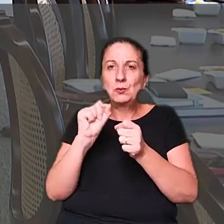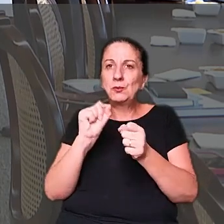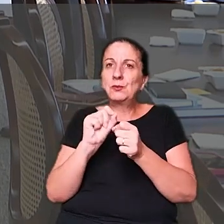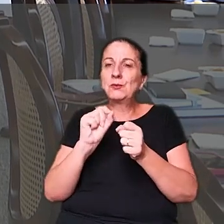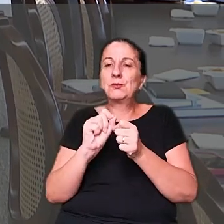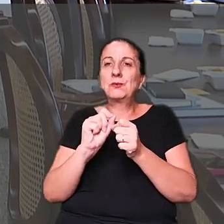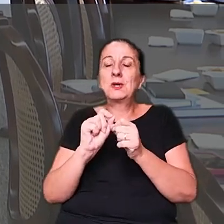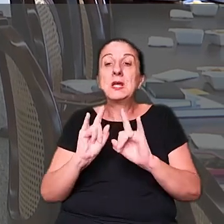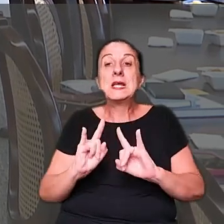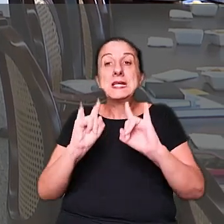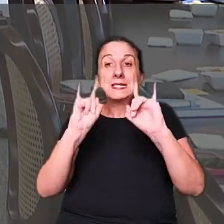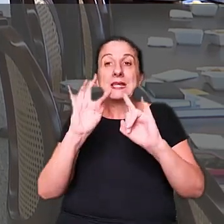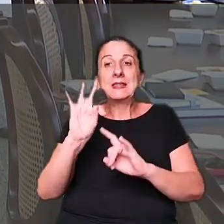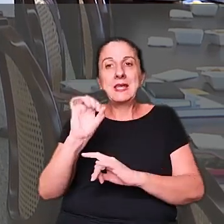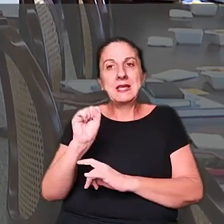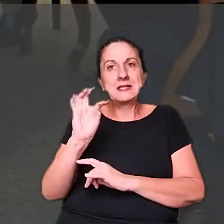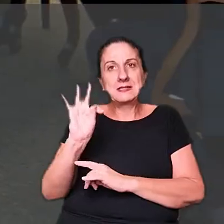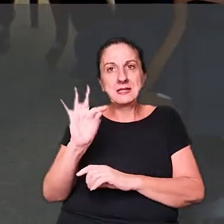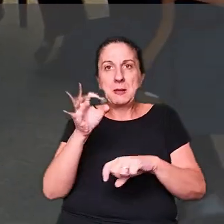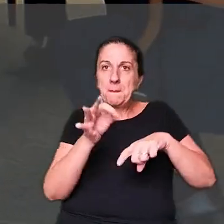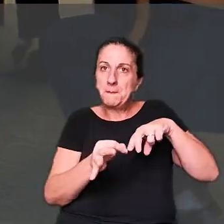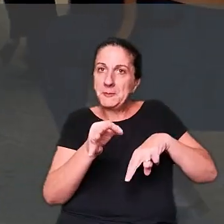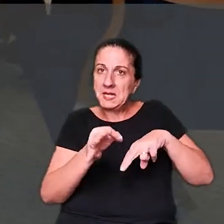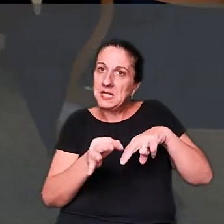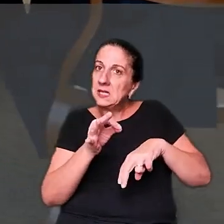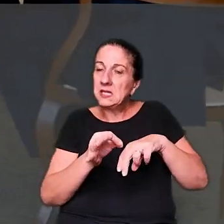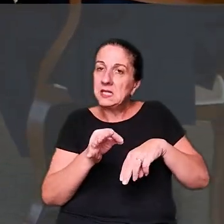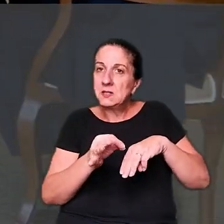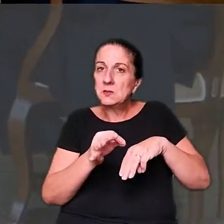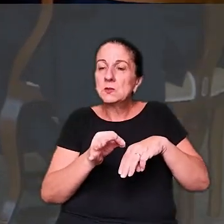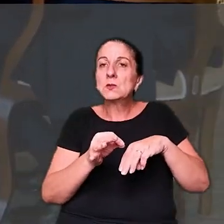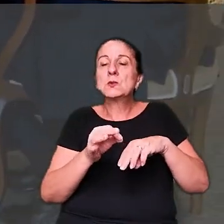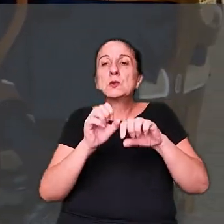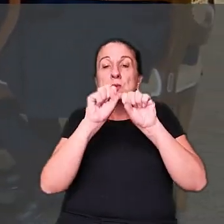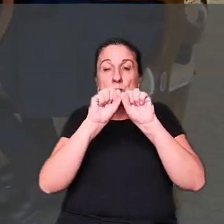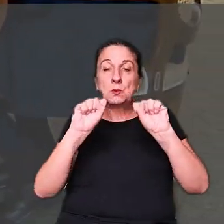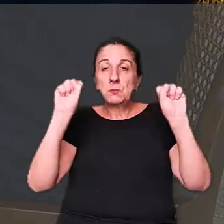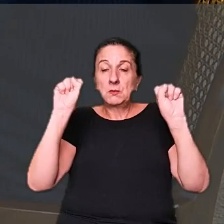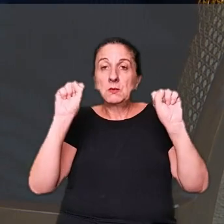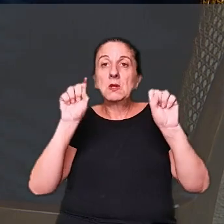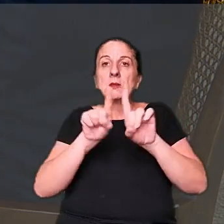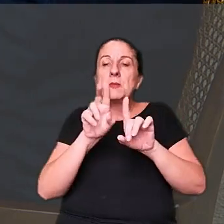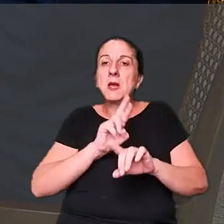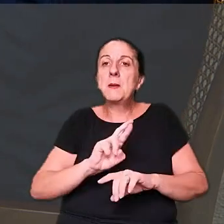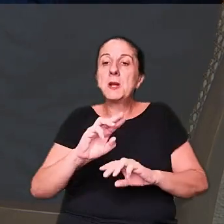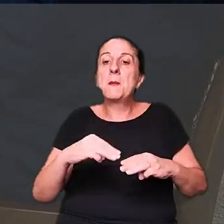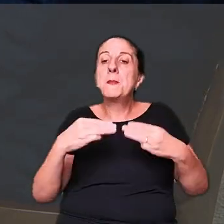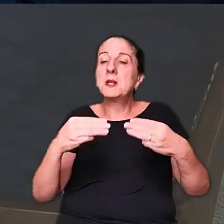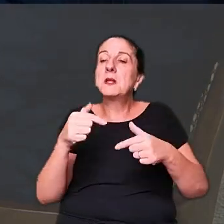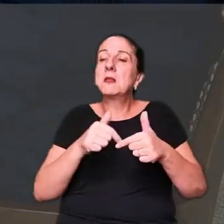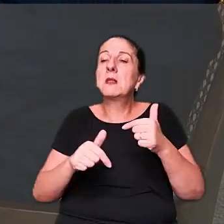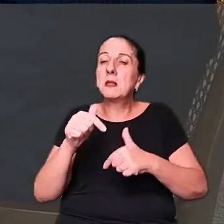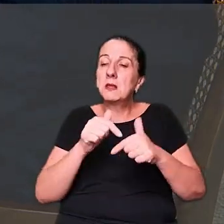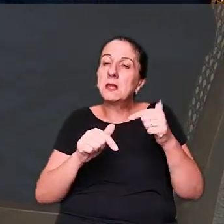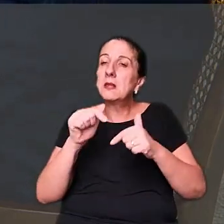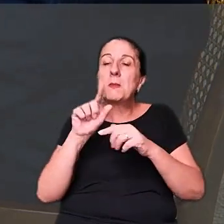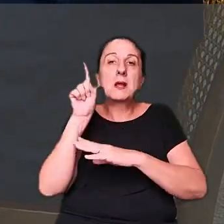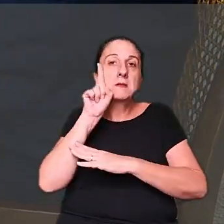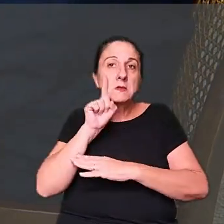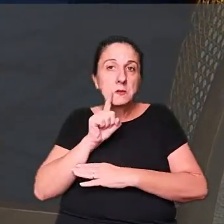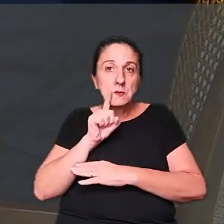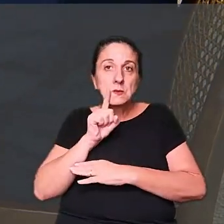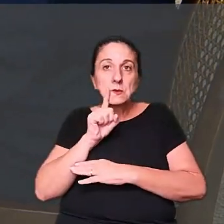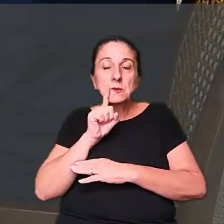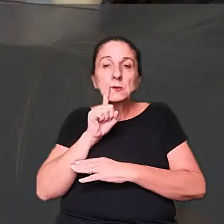encontro realizado na sede do TST entre ministros do Tribunal Superior do Trabalho e representantes do Ministério do Trabalho dos